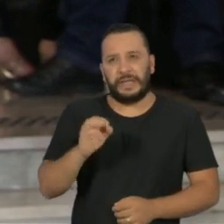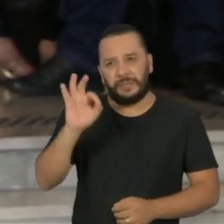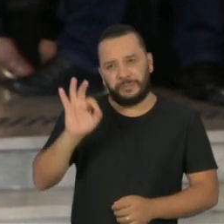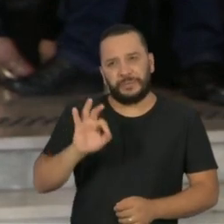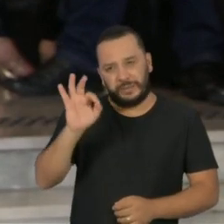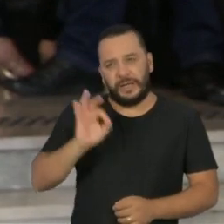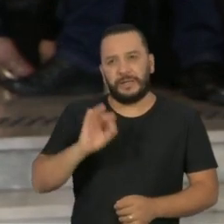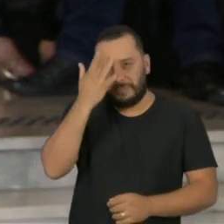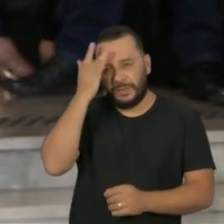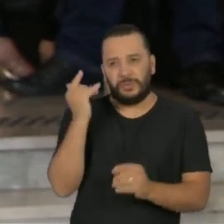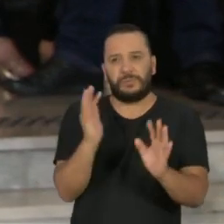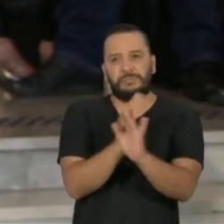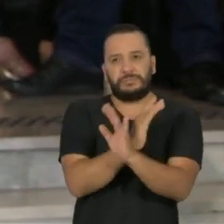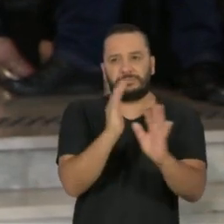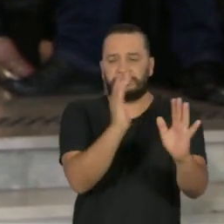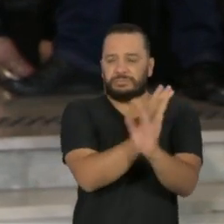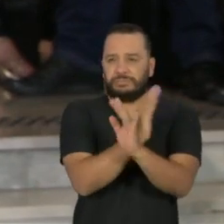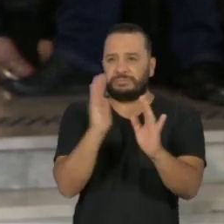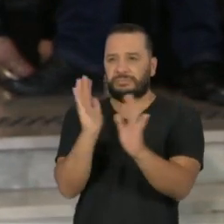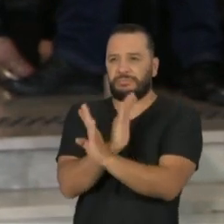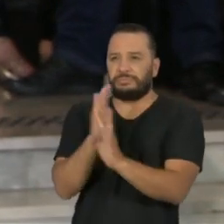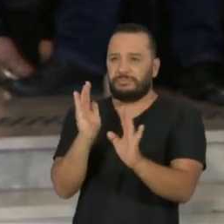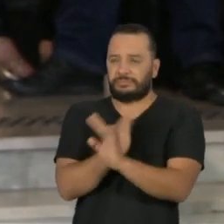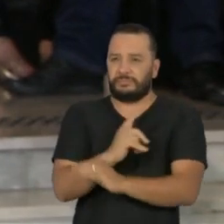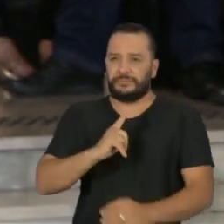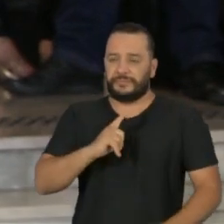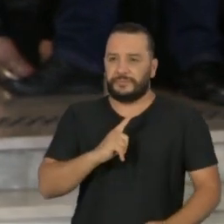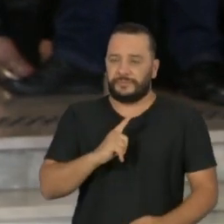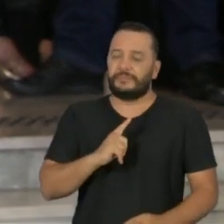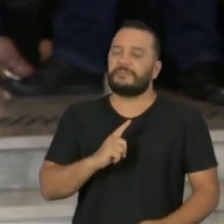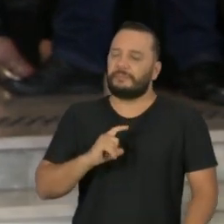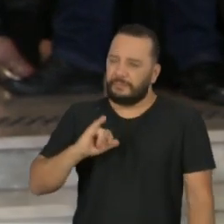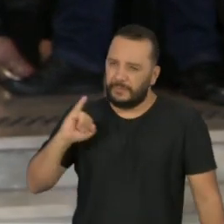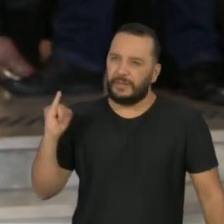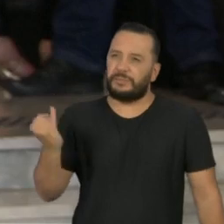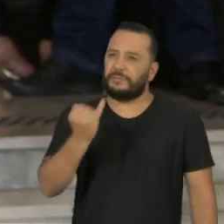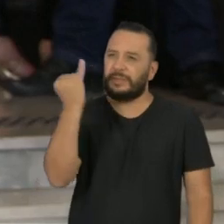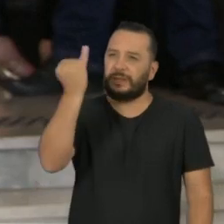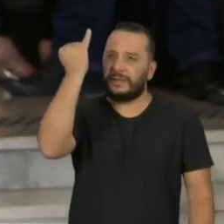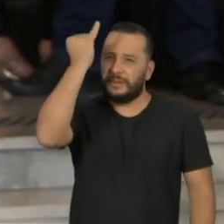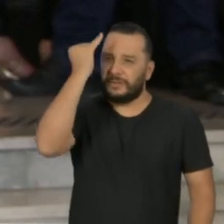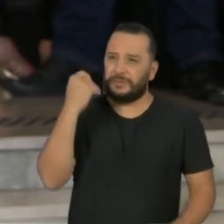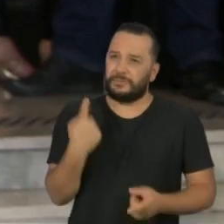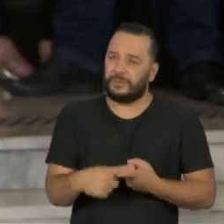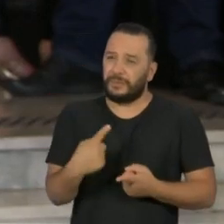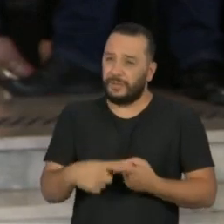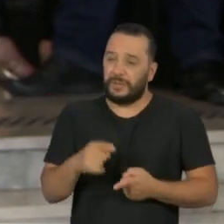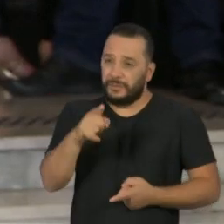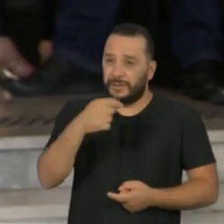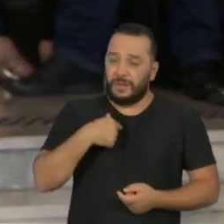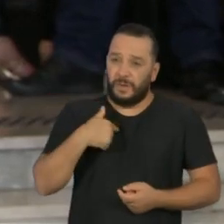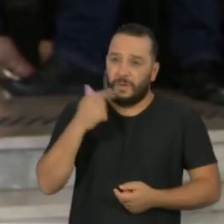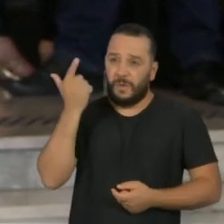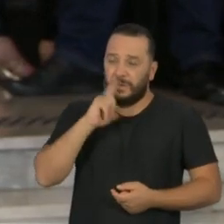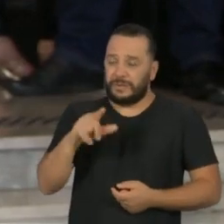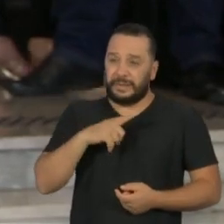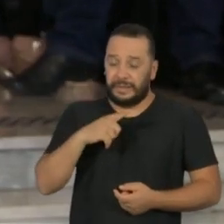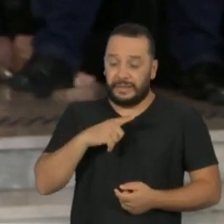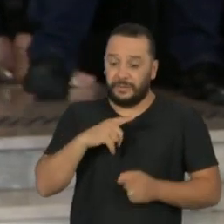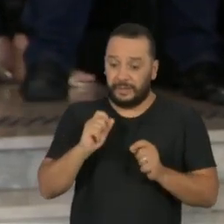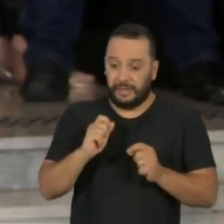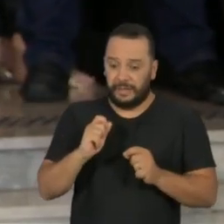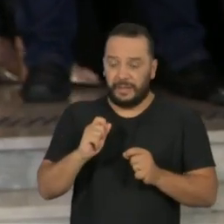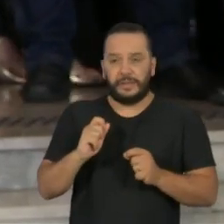da vigilância sanitária do município. Isso é muito importante, porque você conseguindo retardar o pico, você